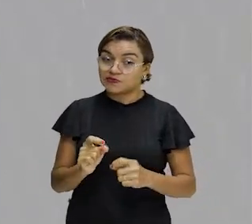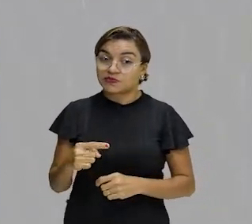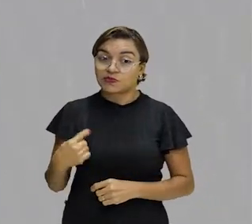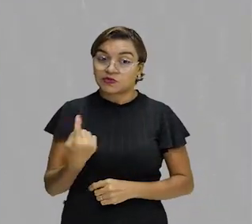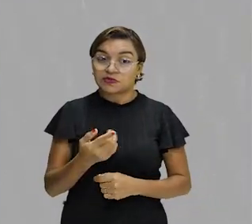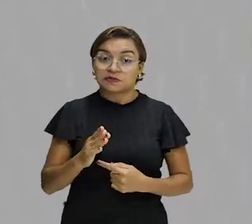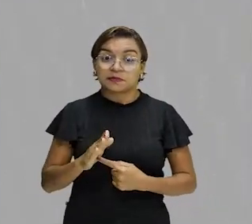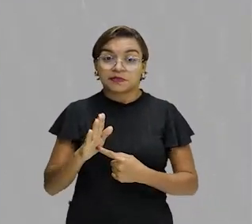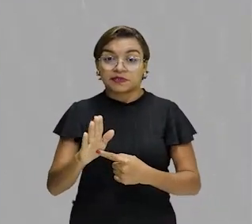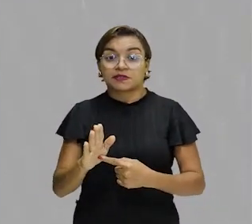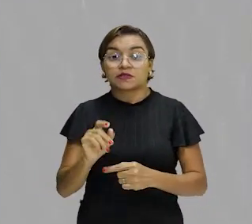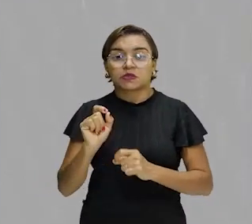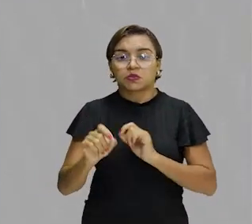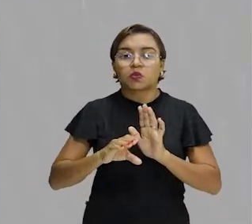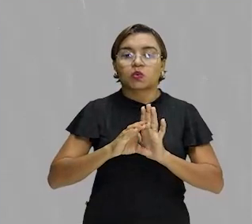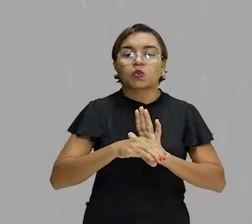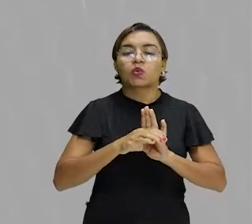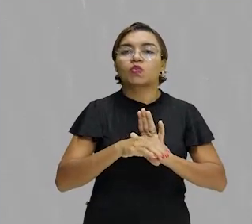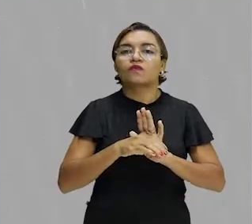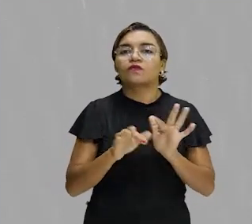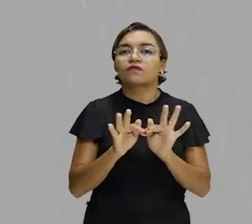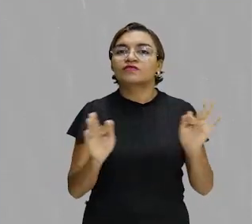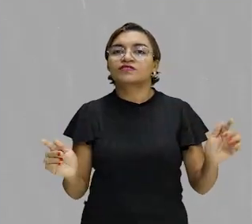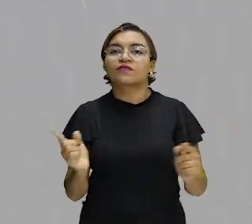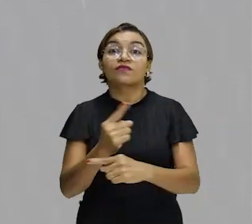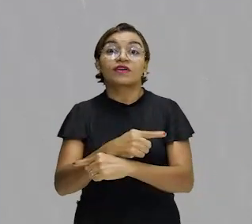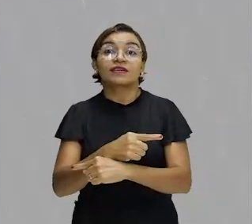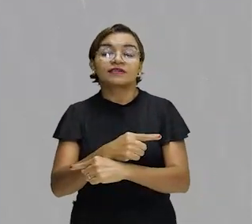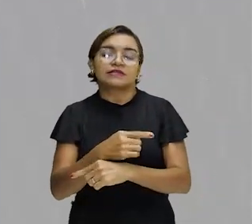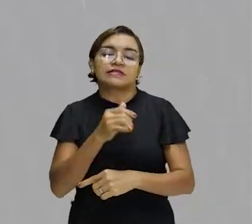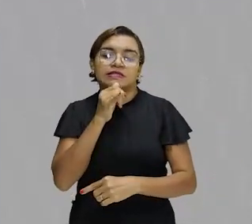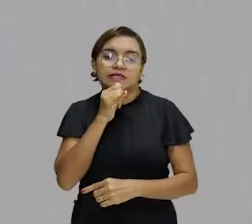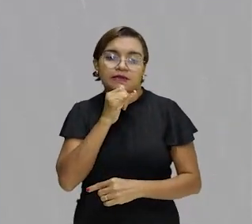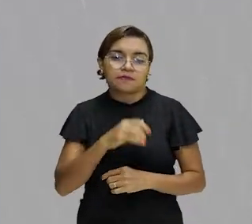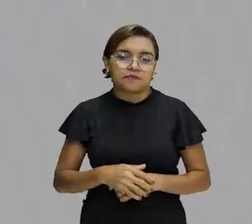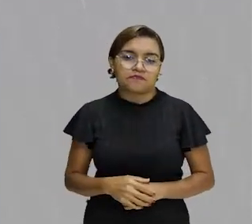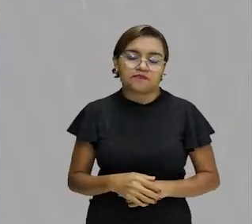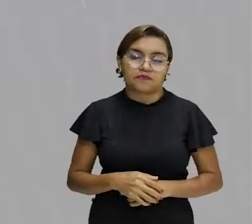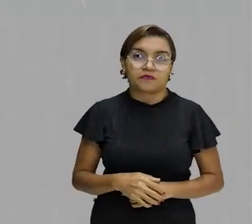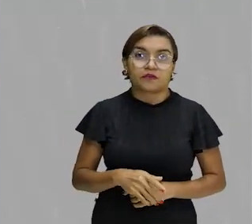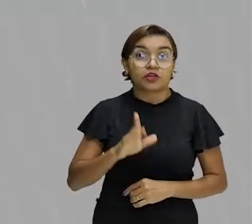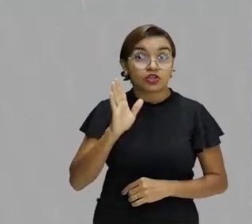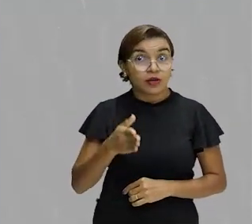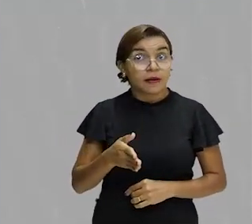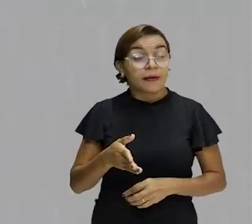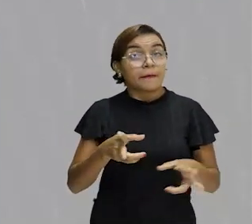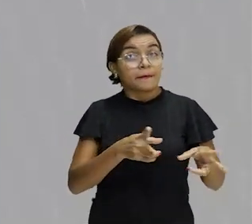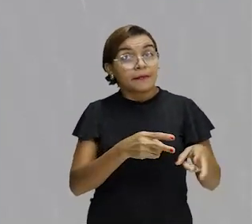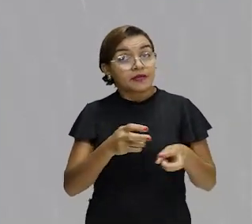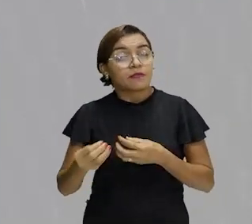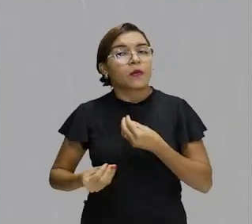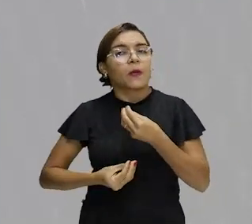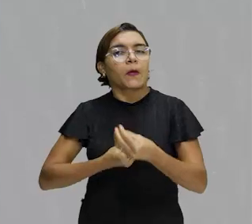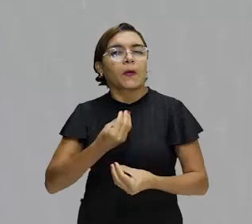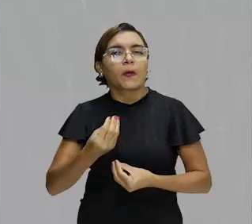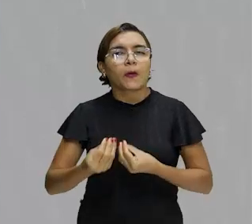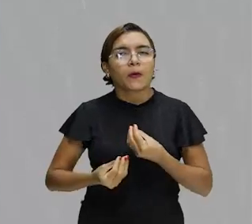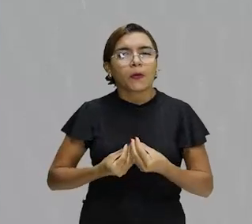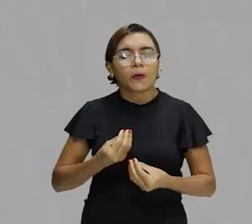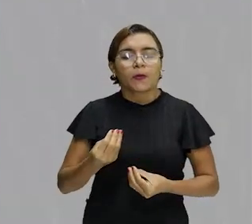do B em A. Por quê? Porque está invertendo, eu estou voltando, tá bom? Então, é importante você